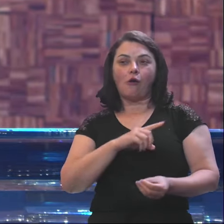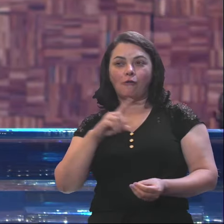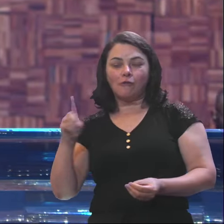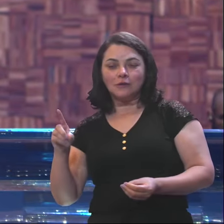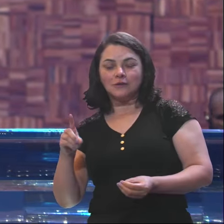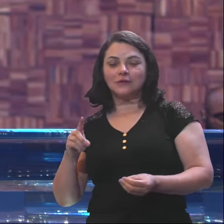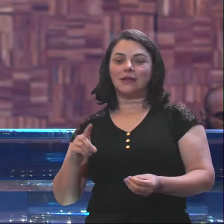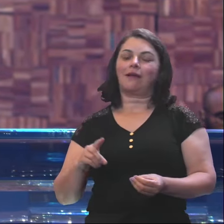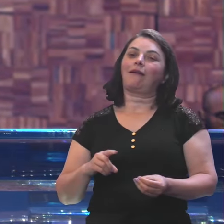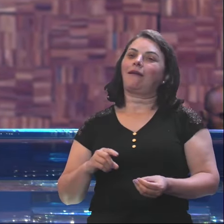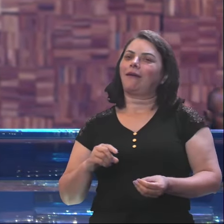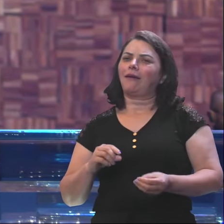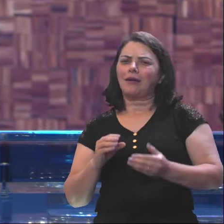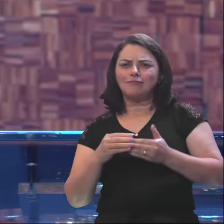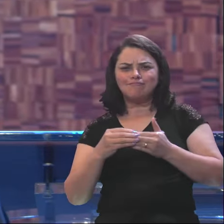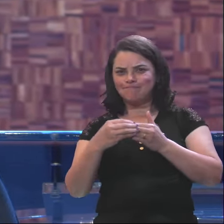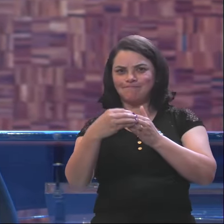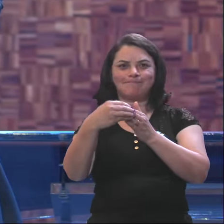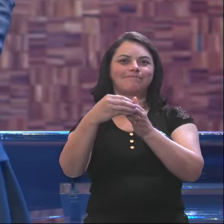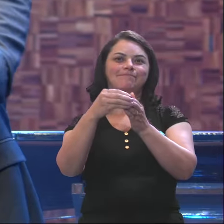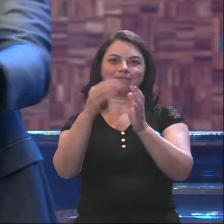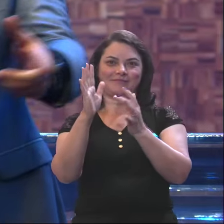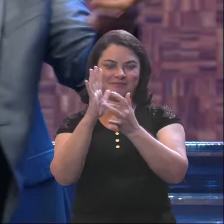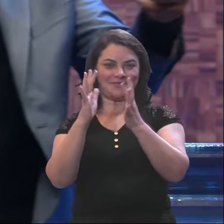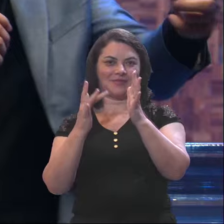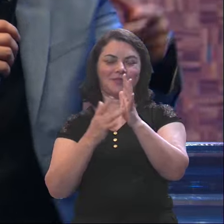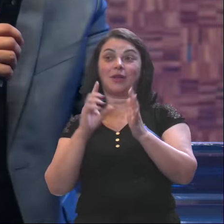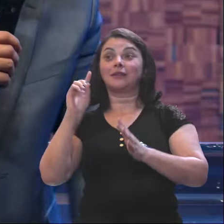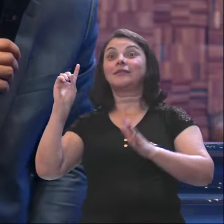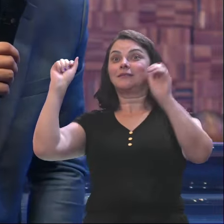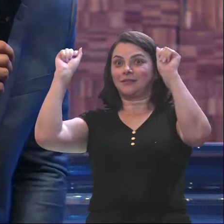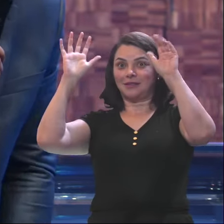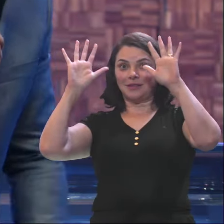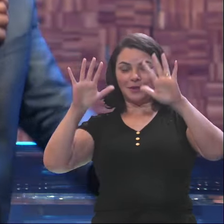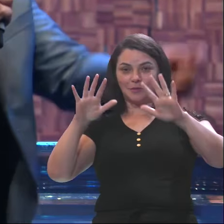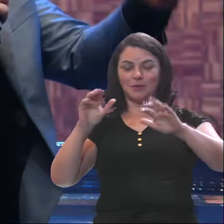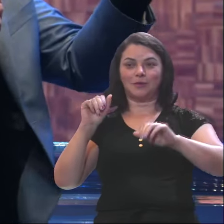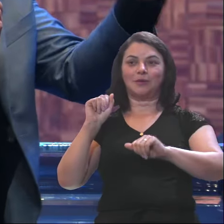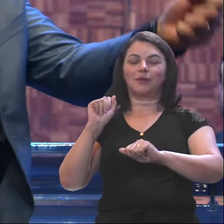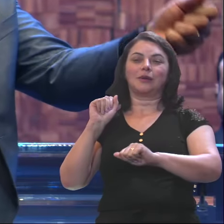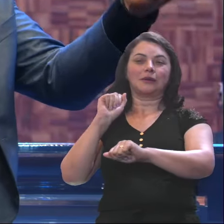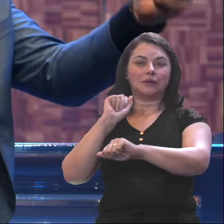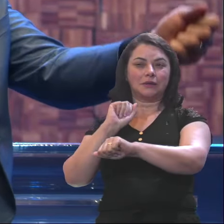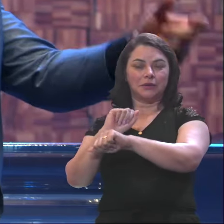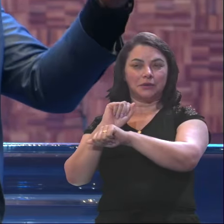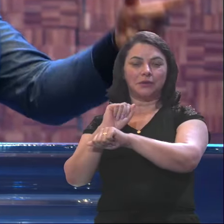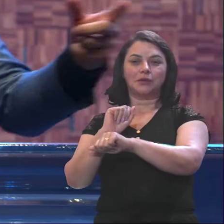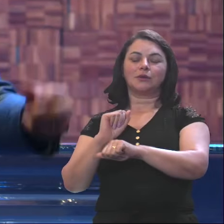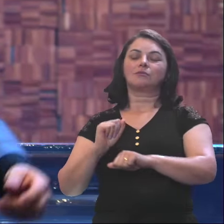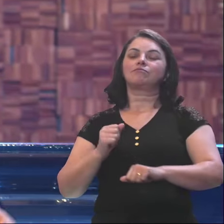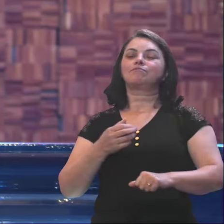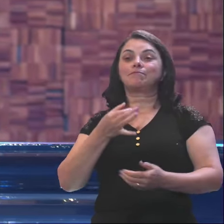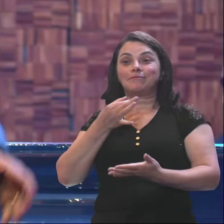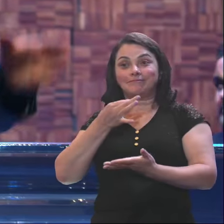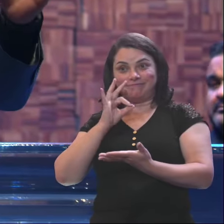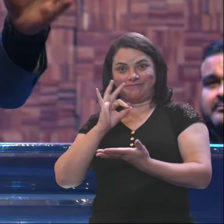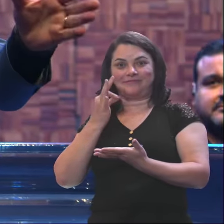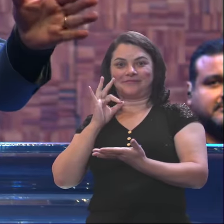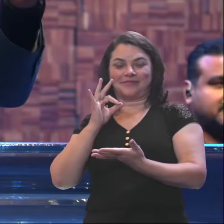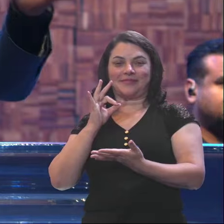de Jesus. Que Deus abençoe sua vida. Te esperamos no café. Que Deus abençoe esse dia. Marque esse dia.